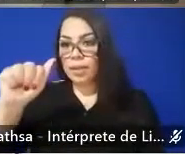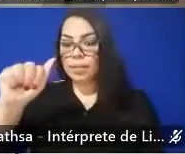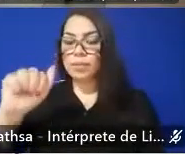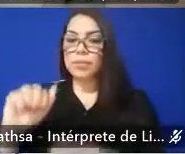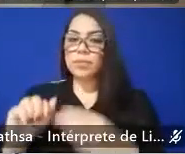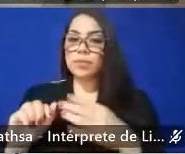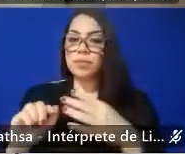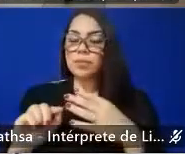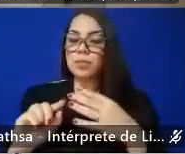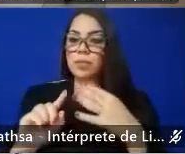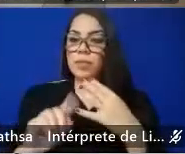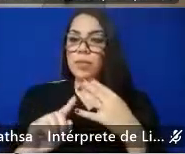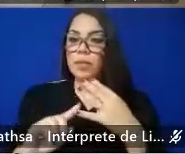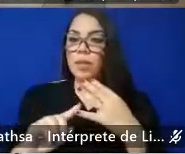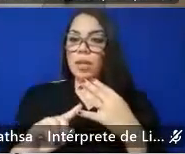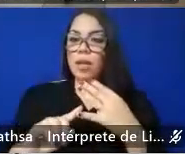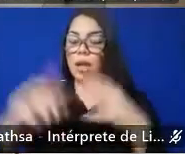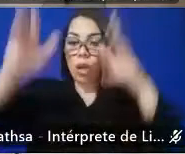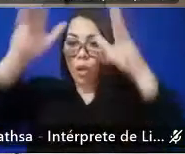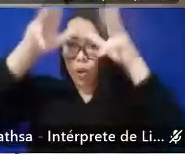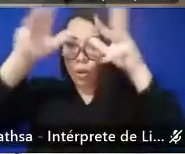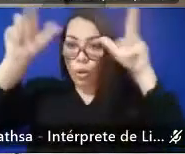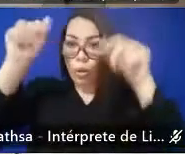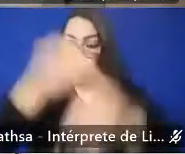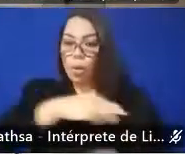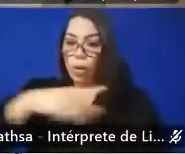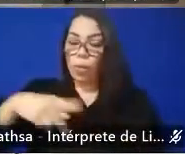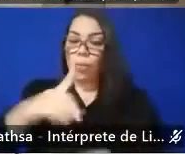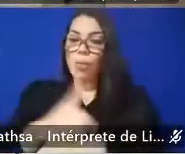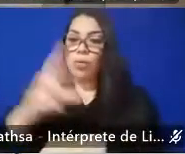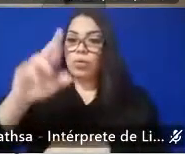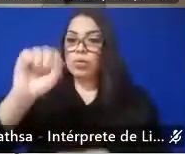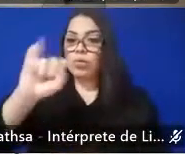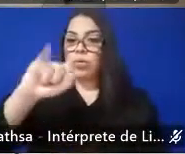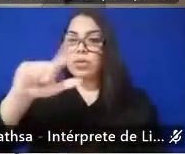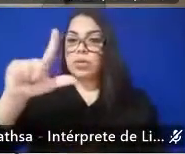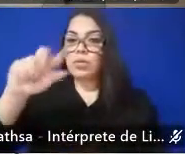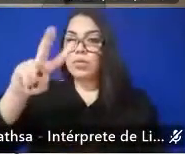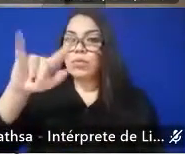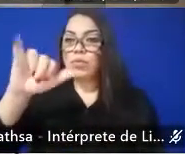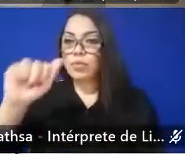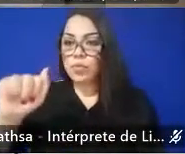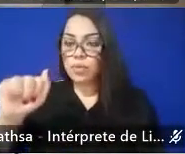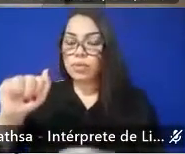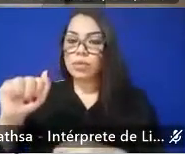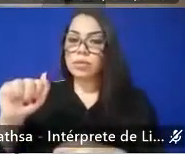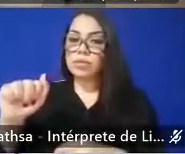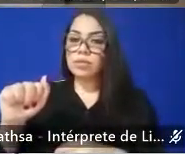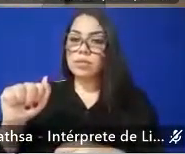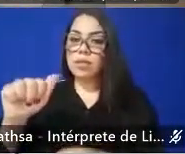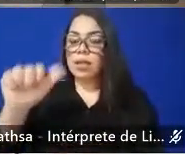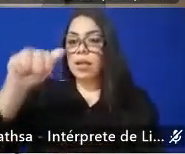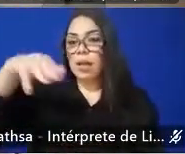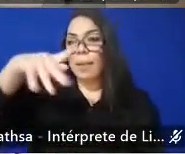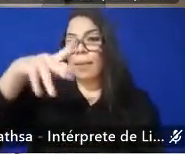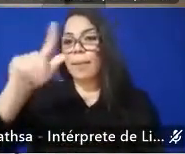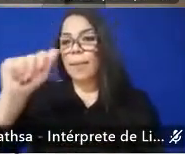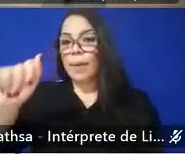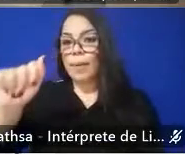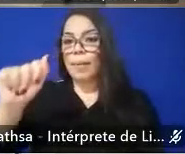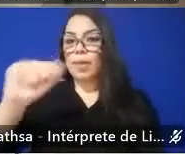Ministério Público do Amazonas Dra Silvia Dalla toma toma pa Doutor Jair José de Gouveia